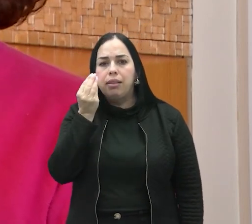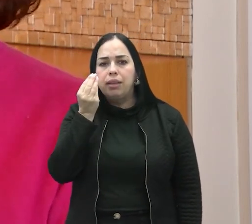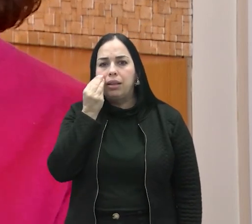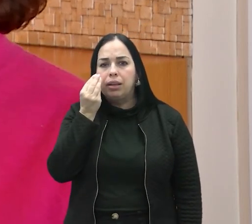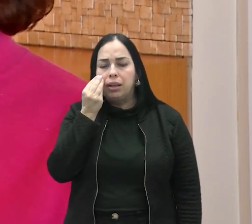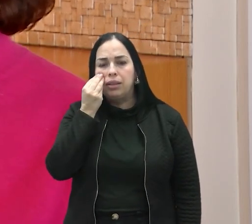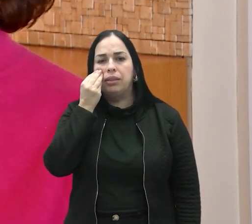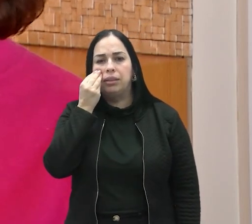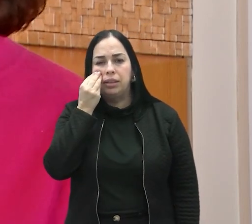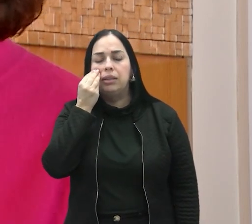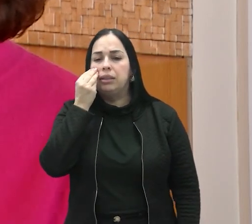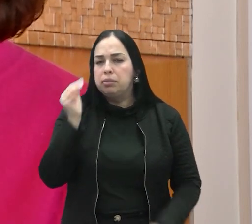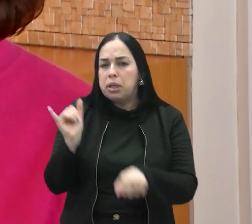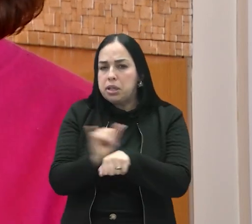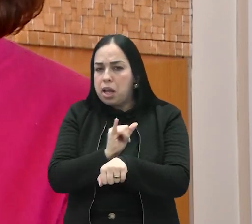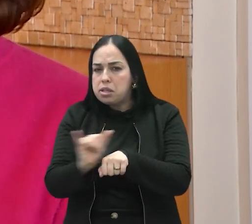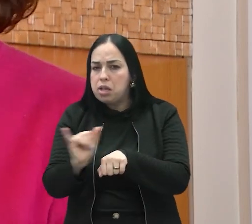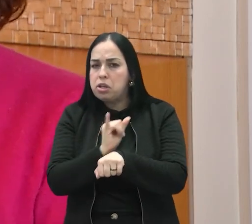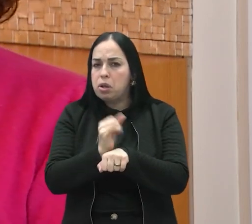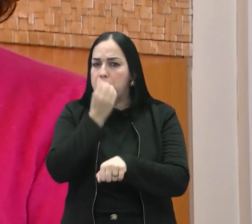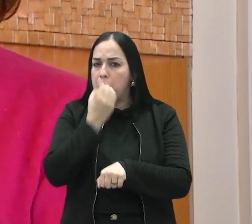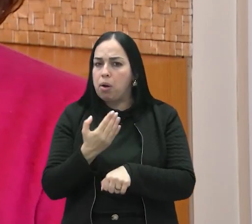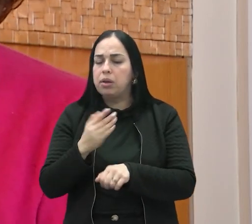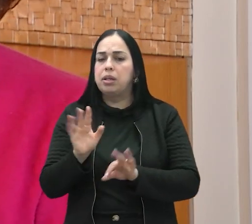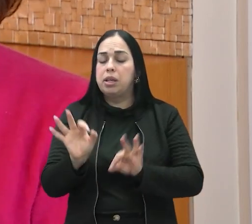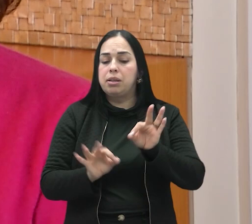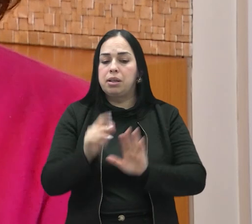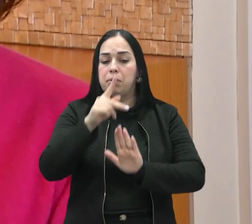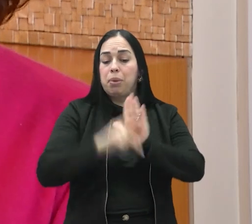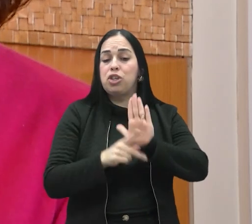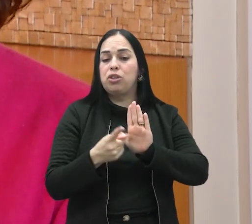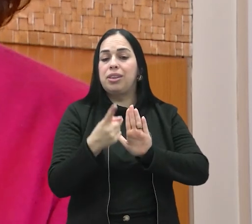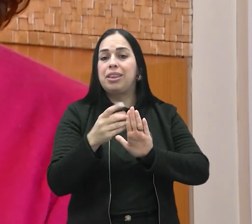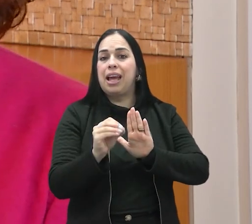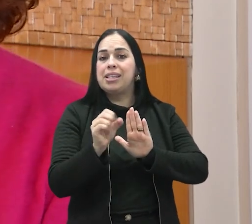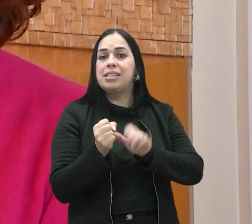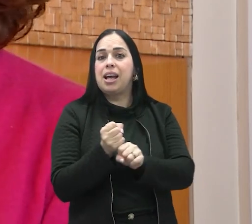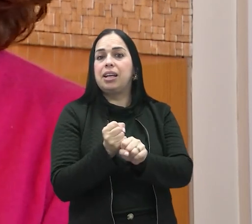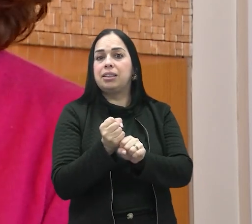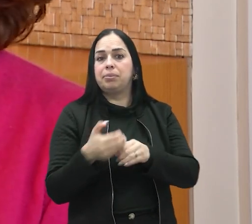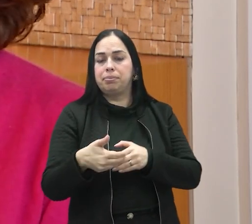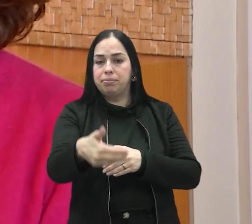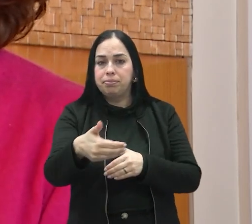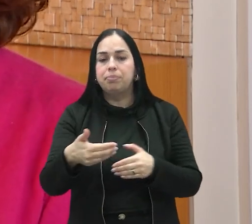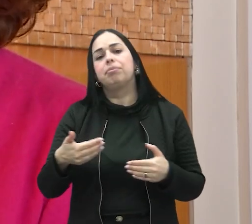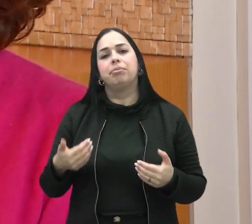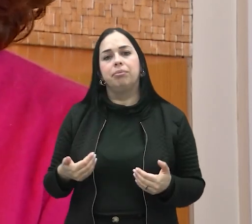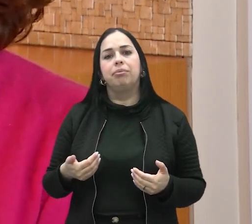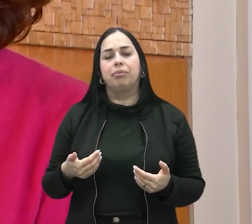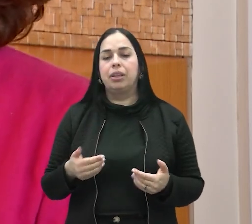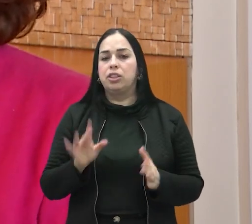buscar sair de se falar muito e se estabelecer aí um programa para os próximos 10 anos, vamos assim dizer, para a